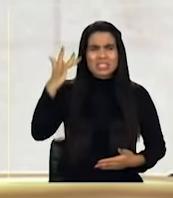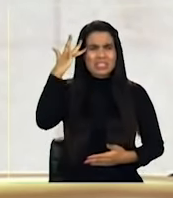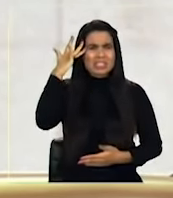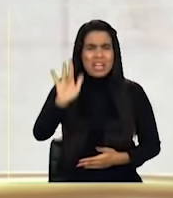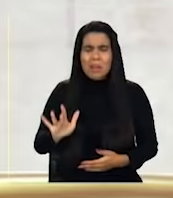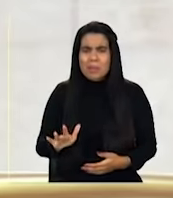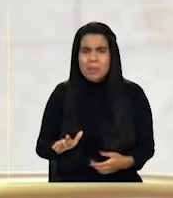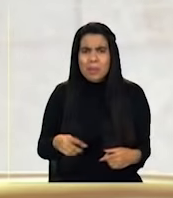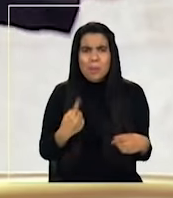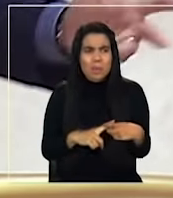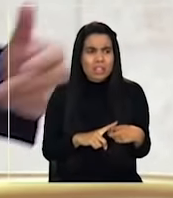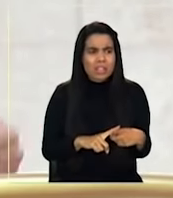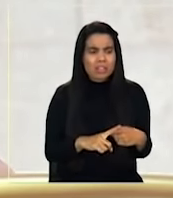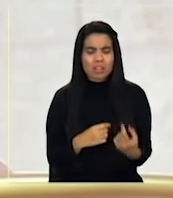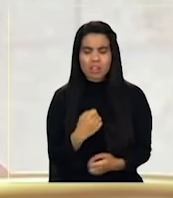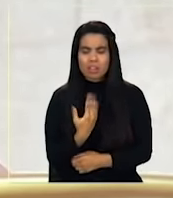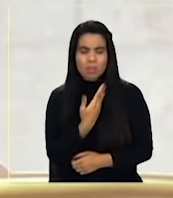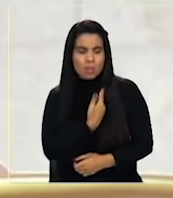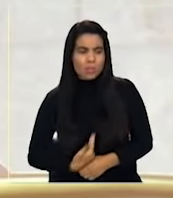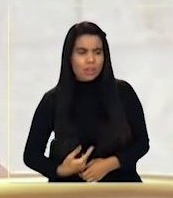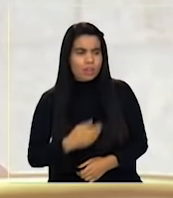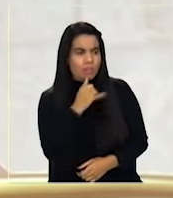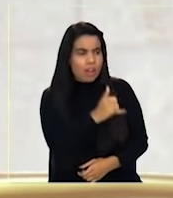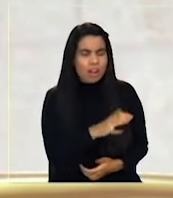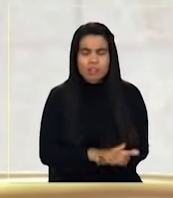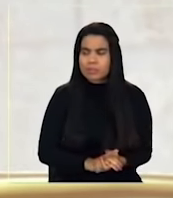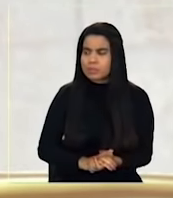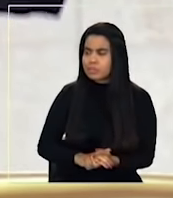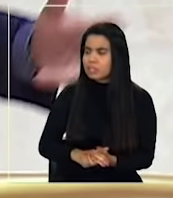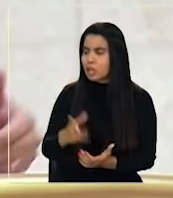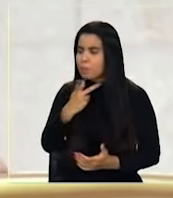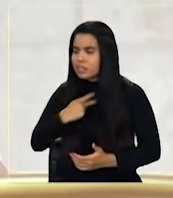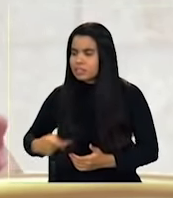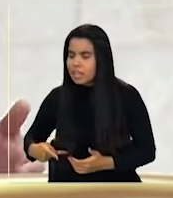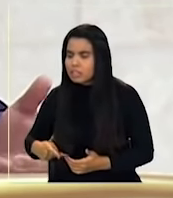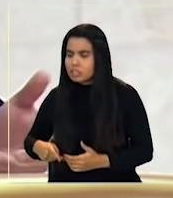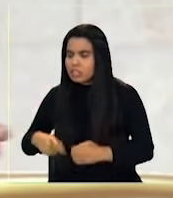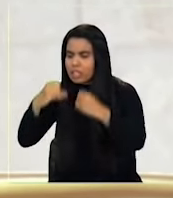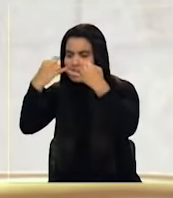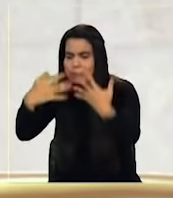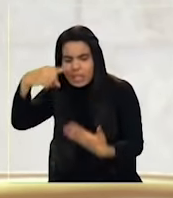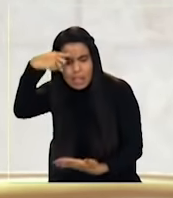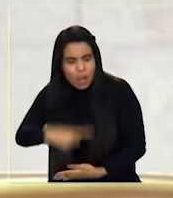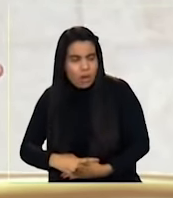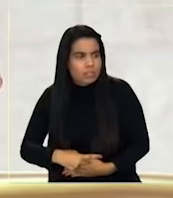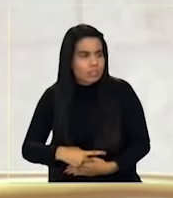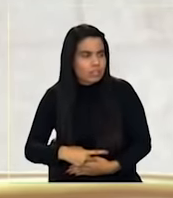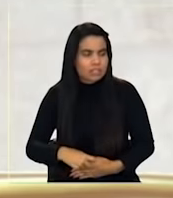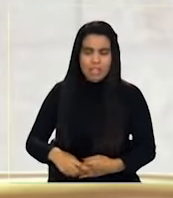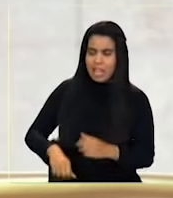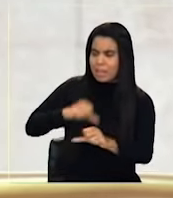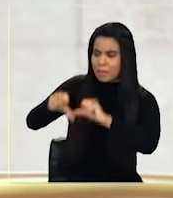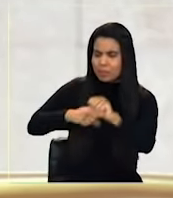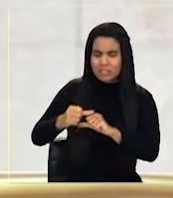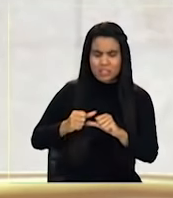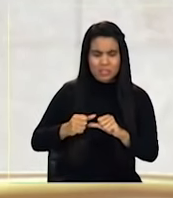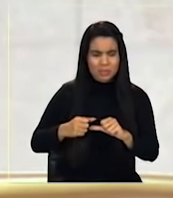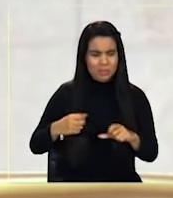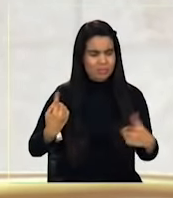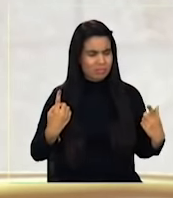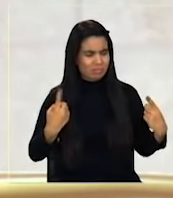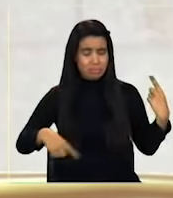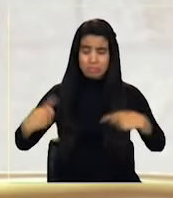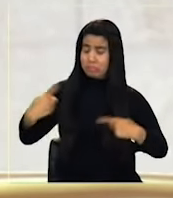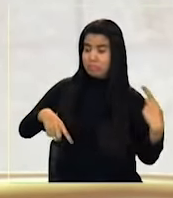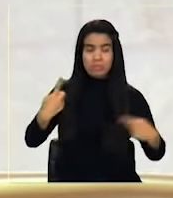fala, o outro vai lá e desfala. Um manda, o outro desmanda. Quer dizer, o homem é assim, o ser humano é